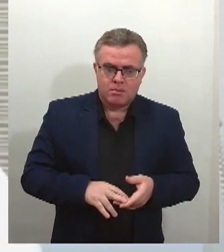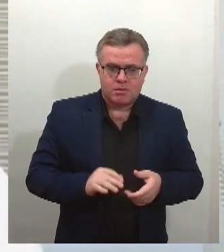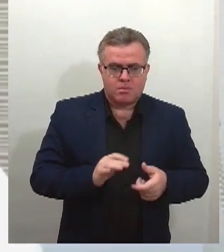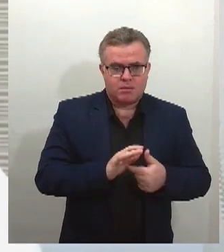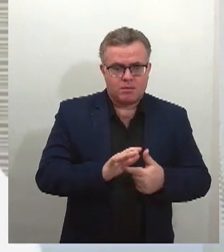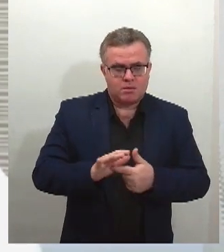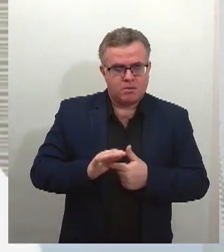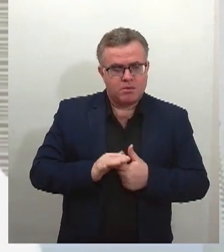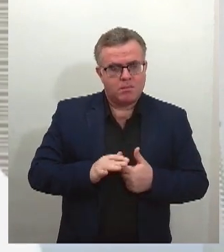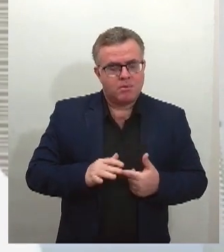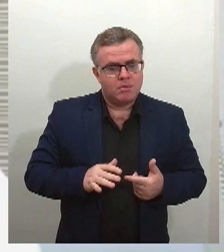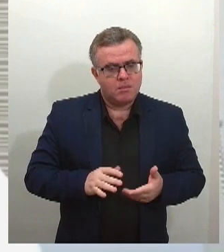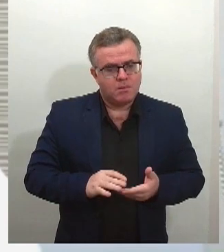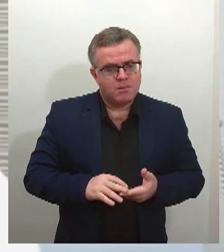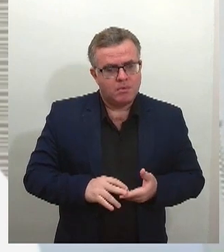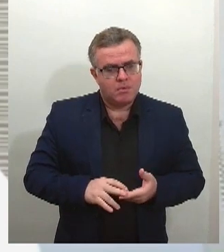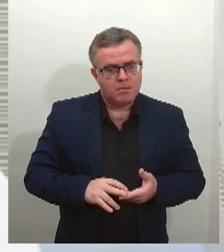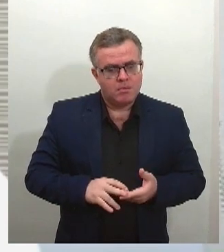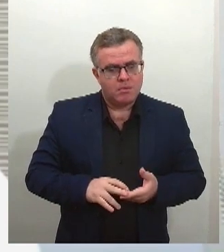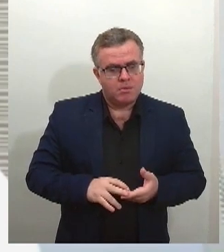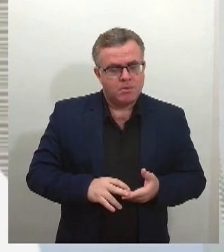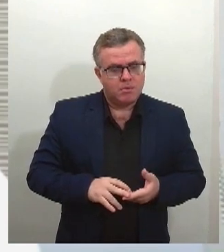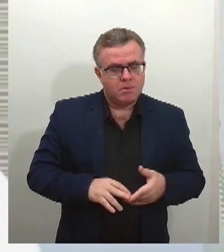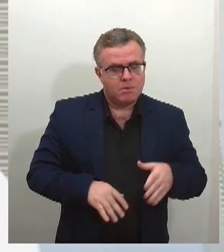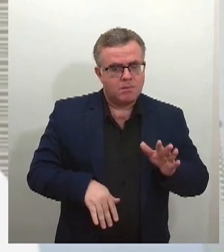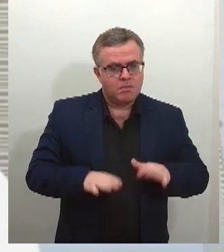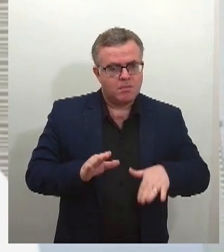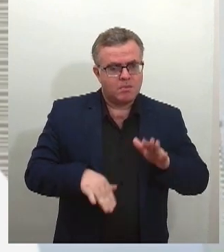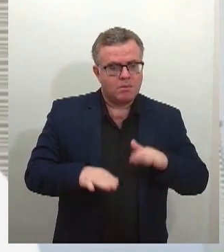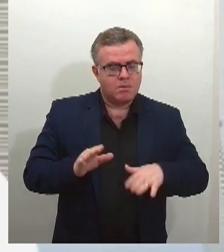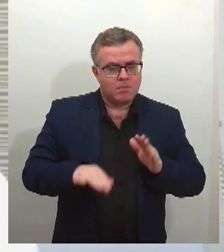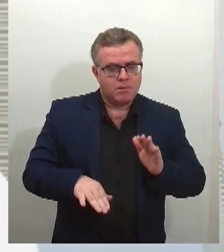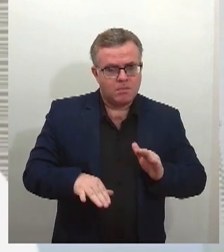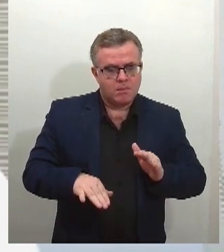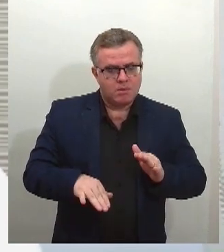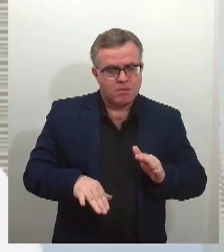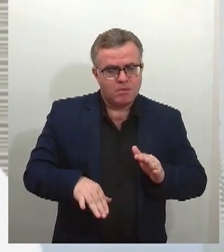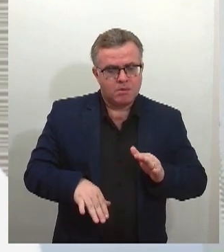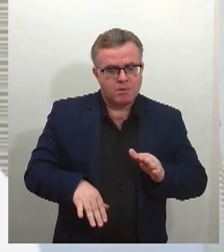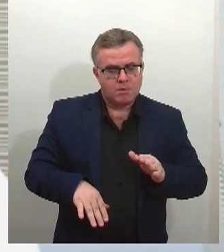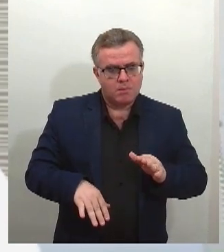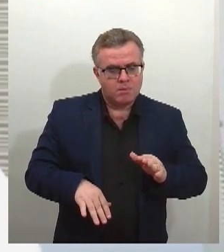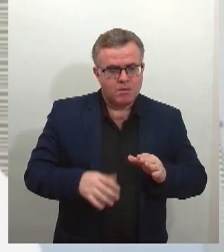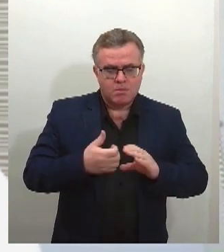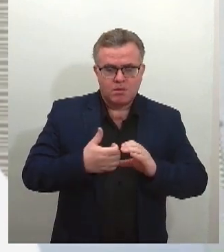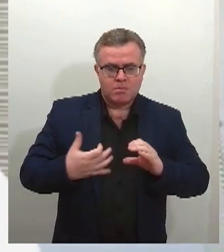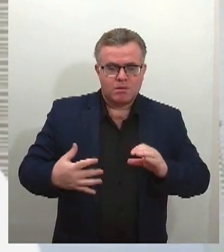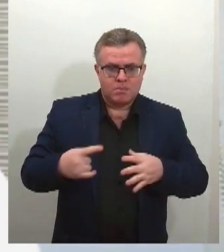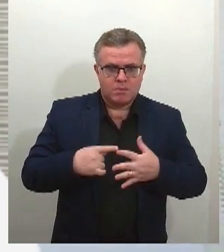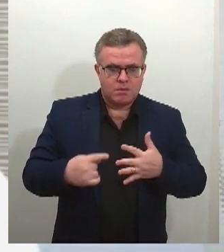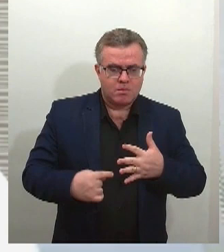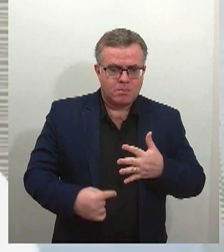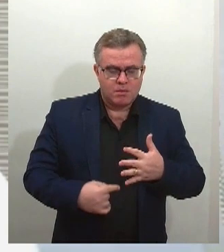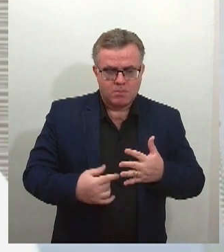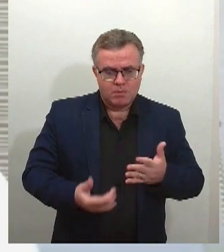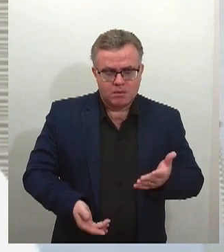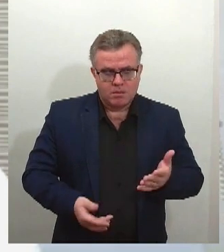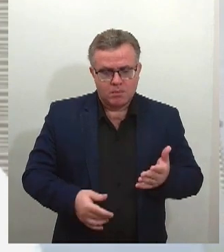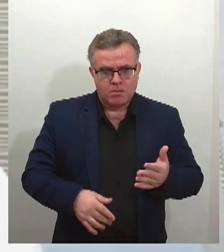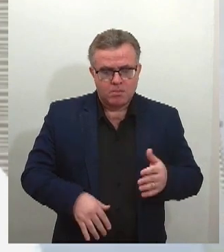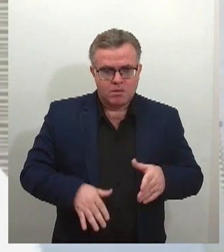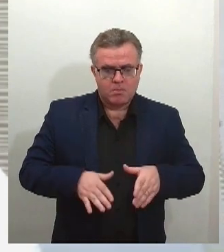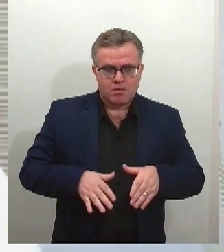profissional, mas às vezes, somente sintomas e lesões intravaginais ou na